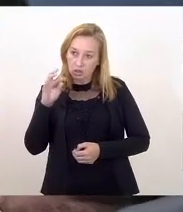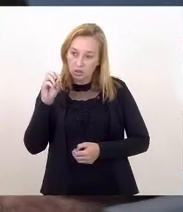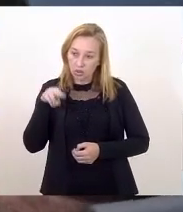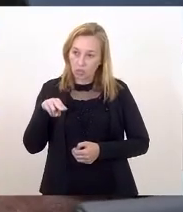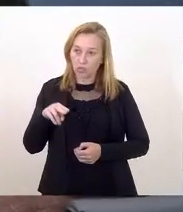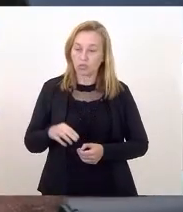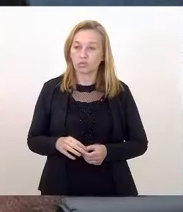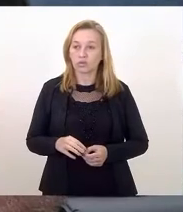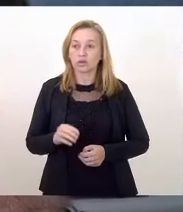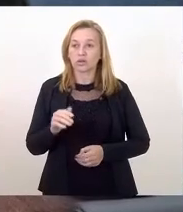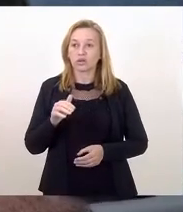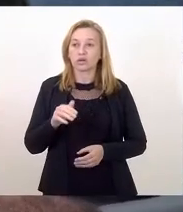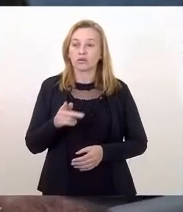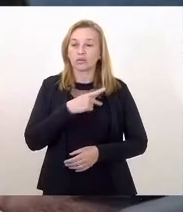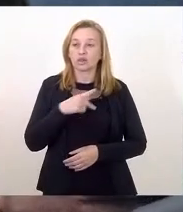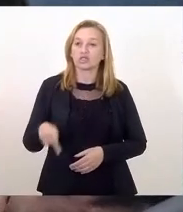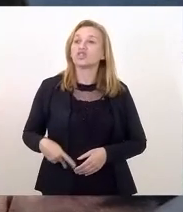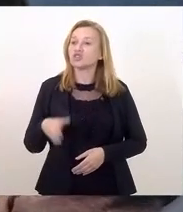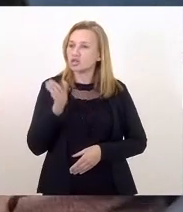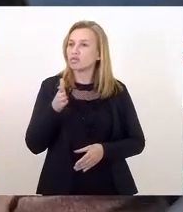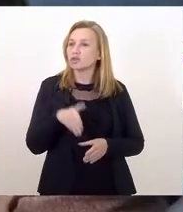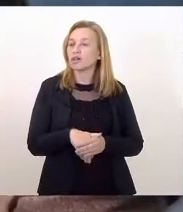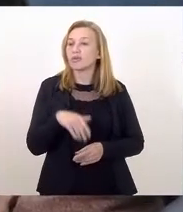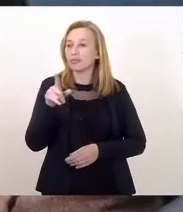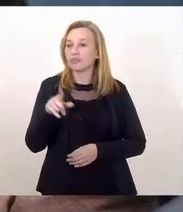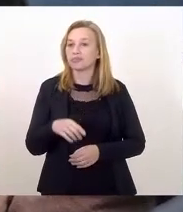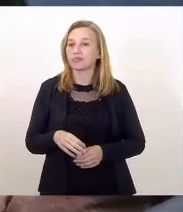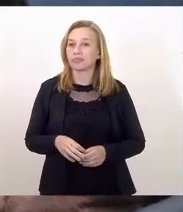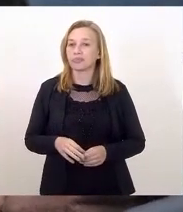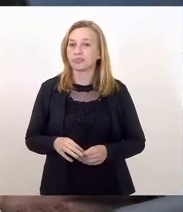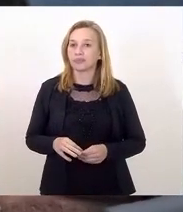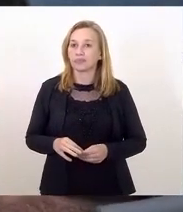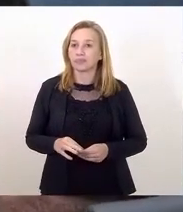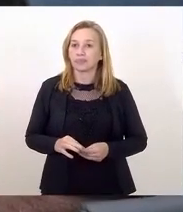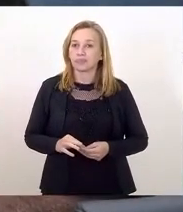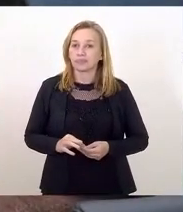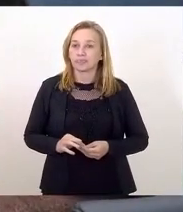Presidente, eu já votei, presidente. Só para o senhor...